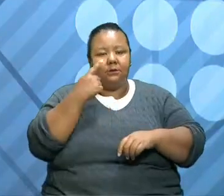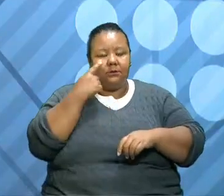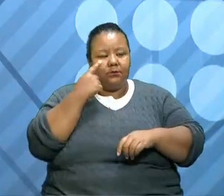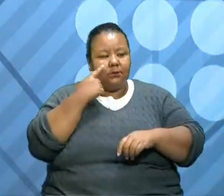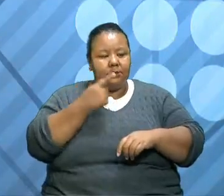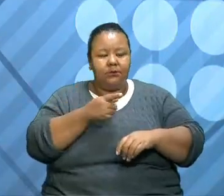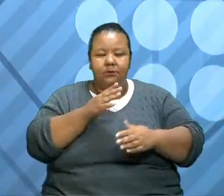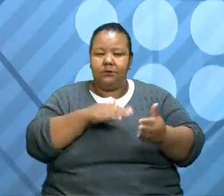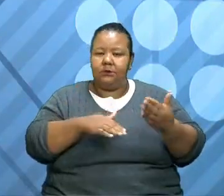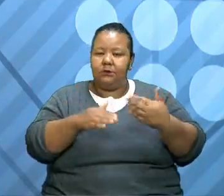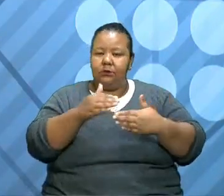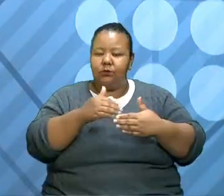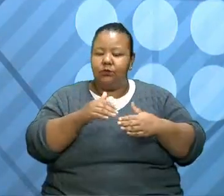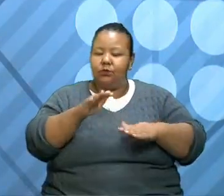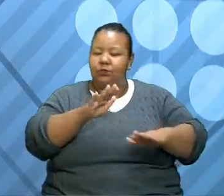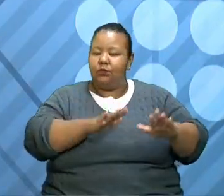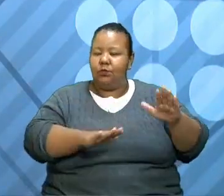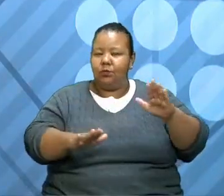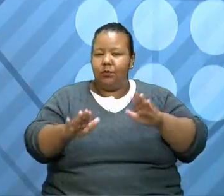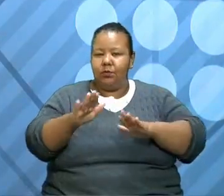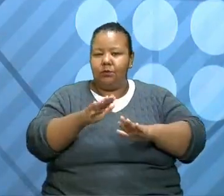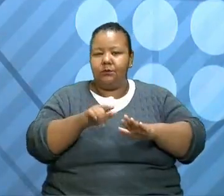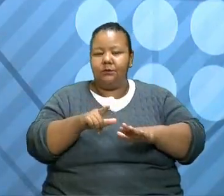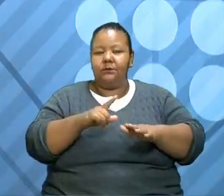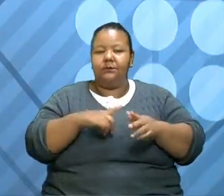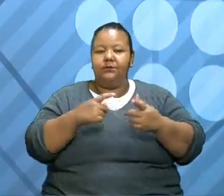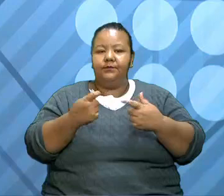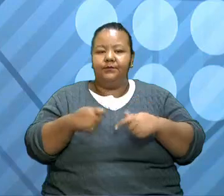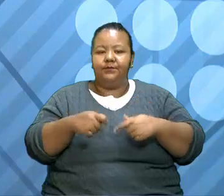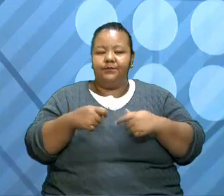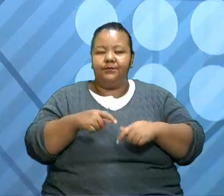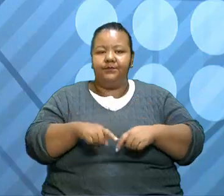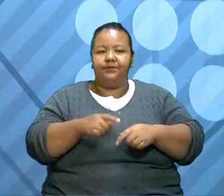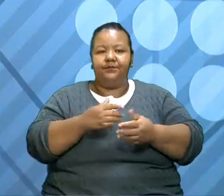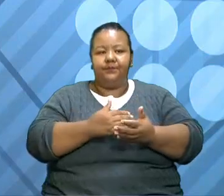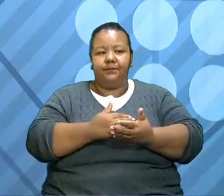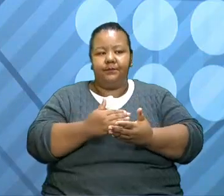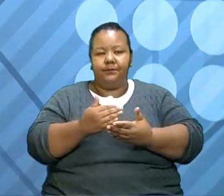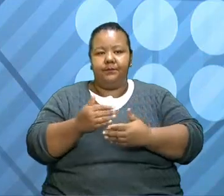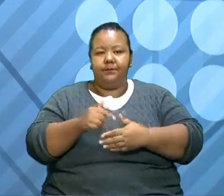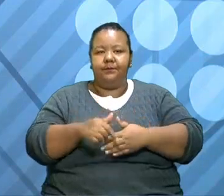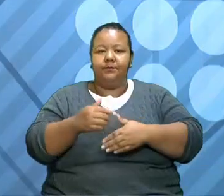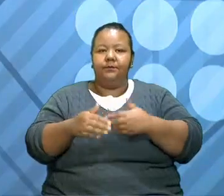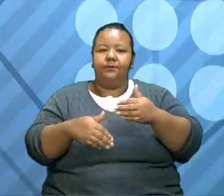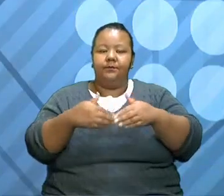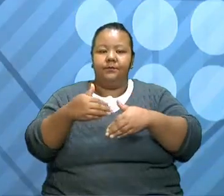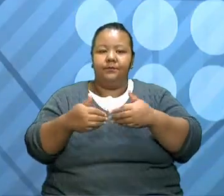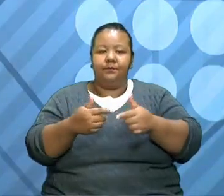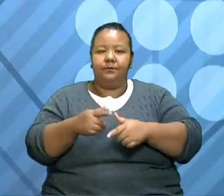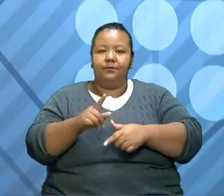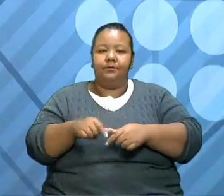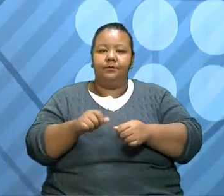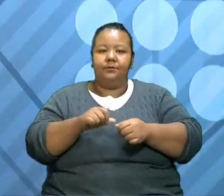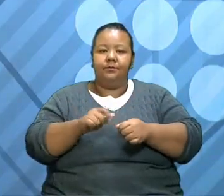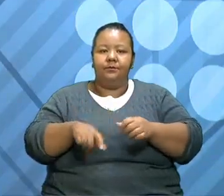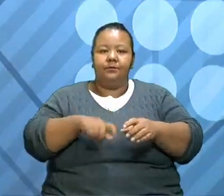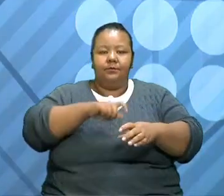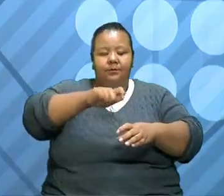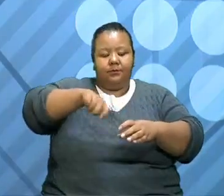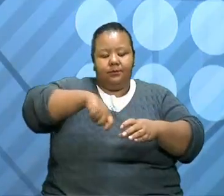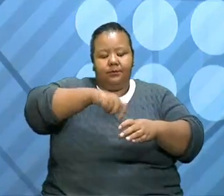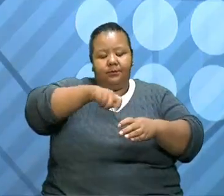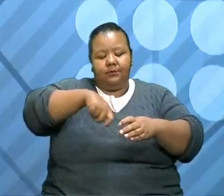vê, organiza tudo que você precisa. Aí você começa o processo. O processo envolve você misturar, às